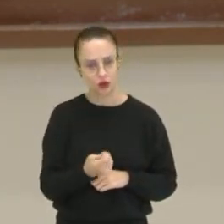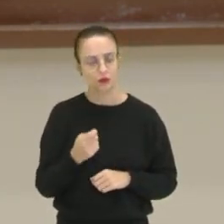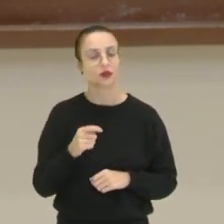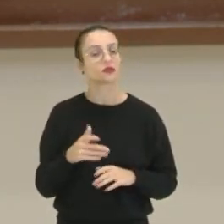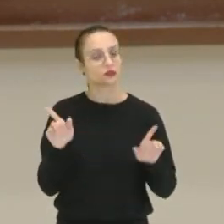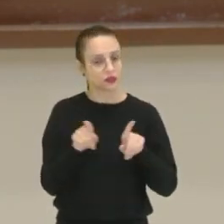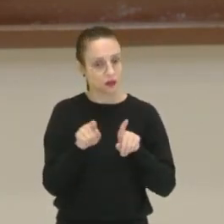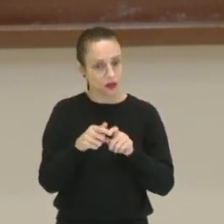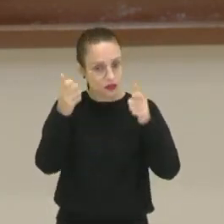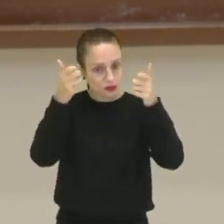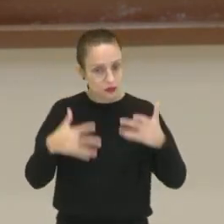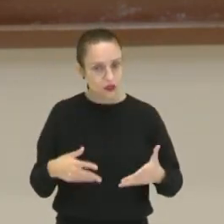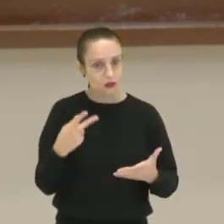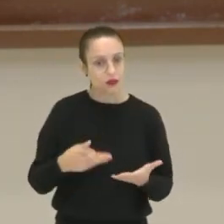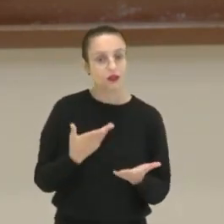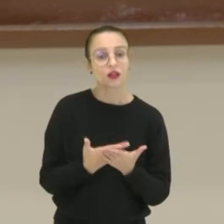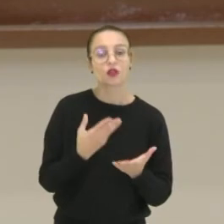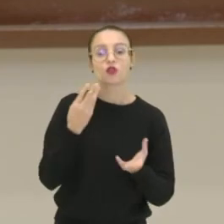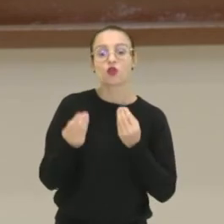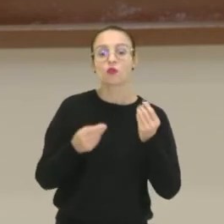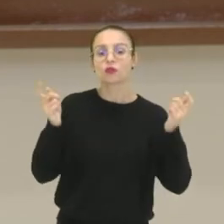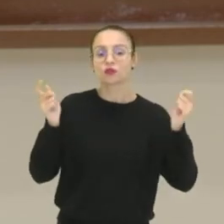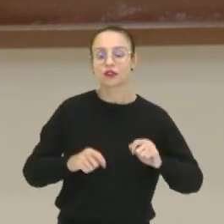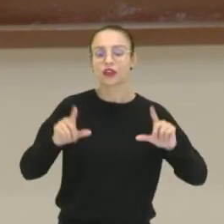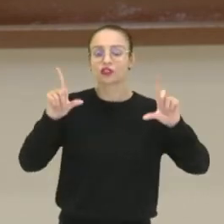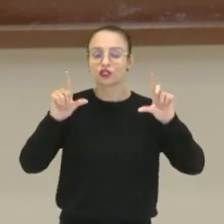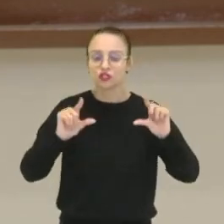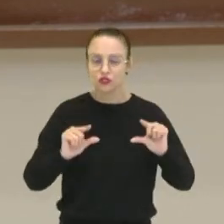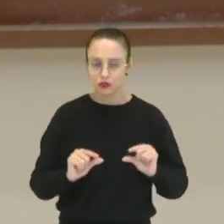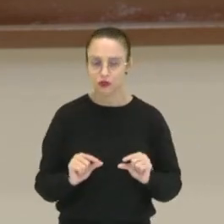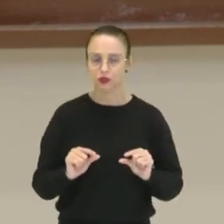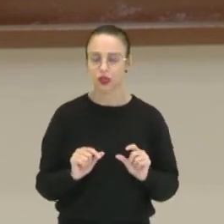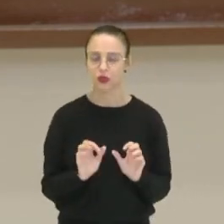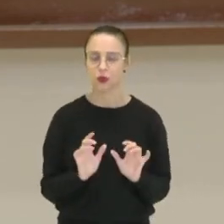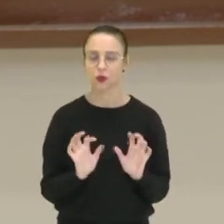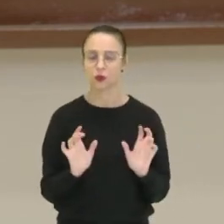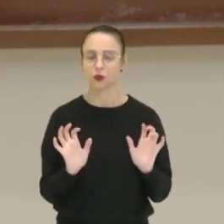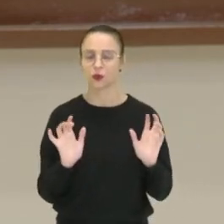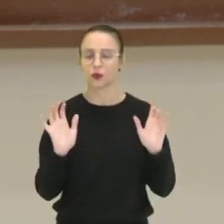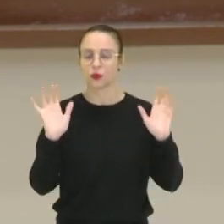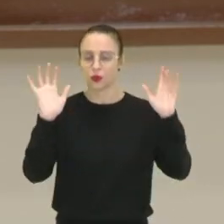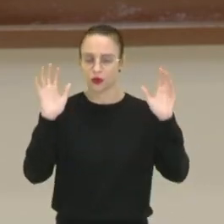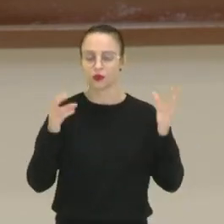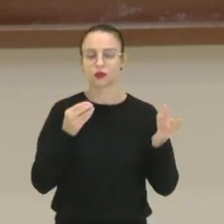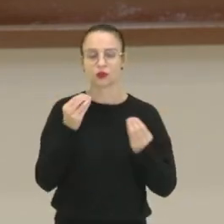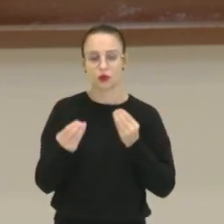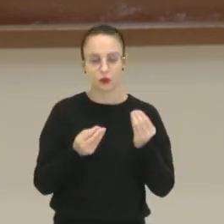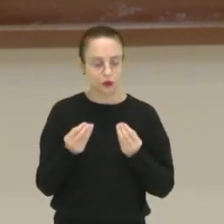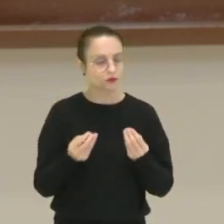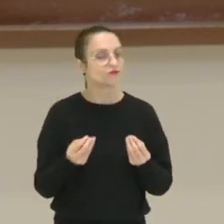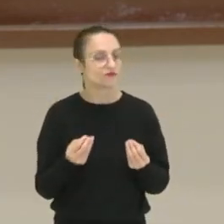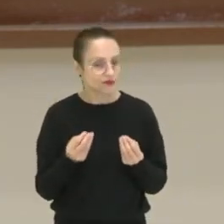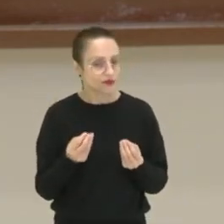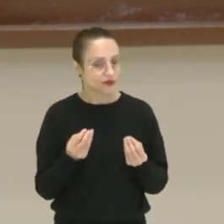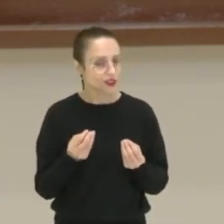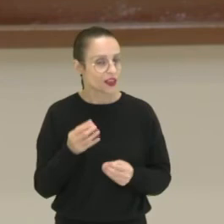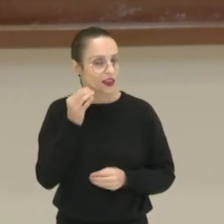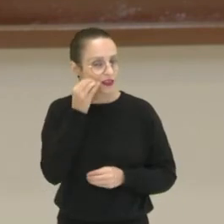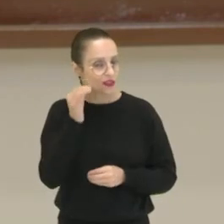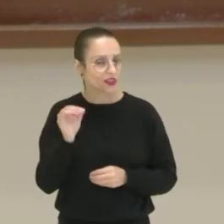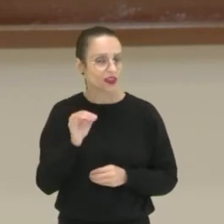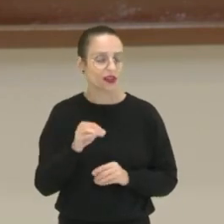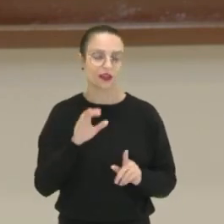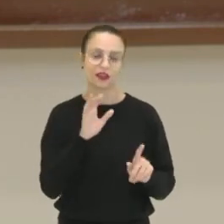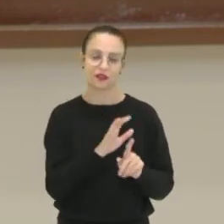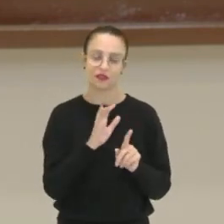nós falamos em aula, como é possível reduzir essa questão do lançamento de gases poluentes na atmosfera e não afetar